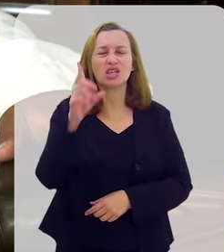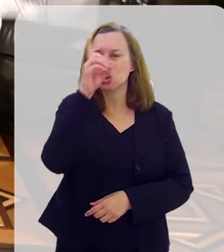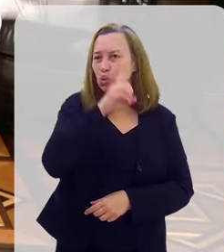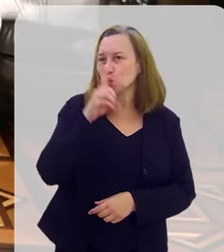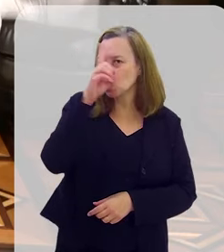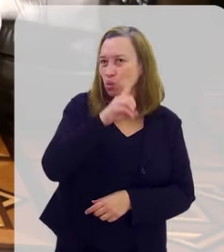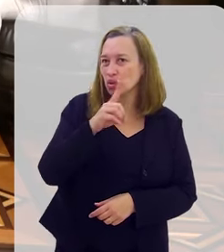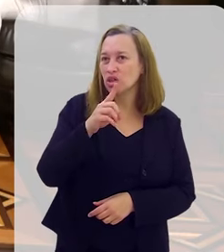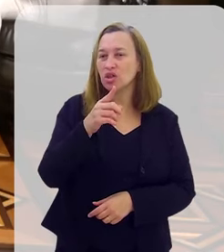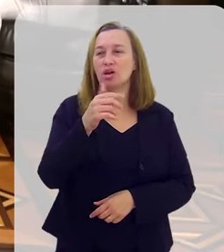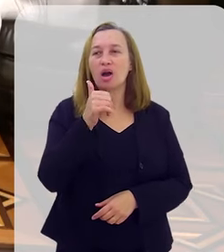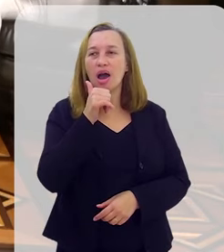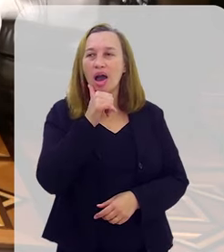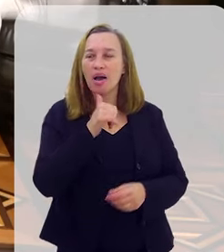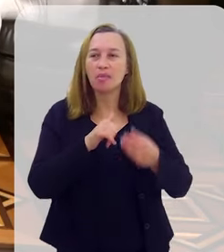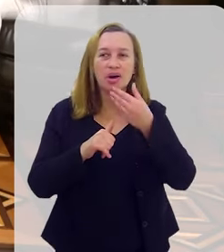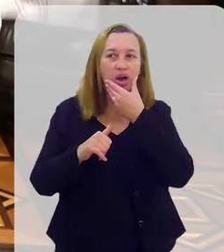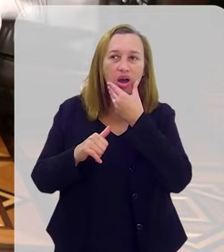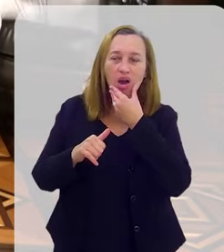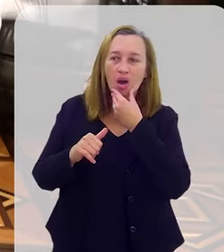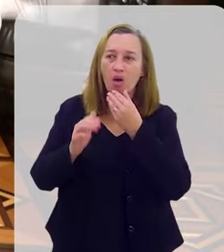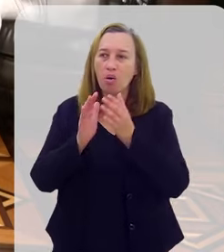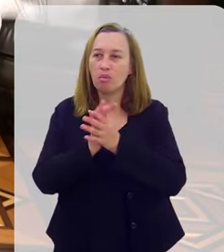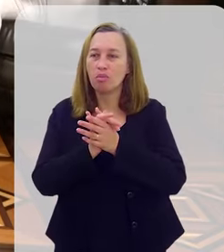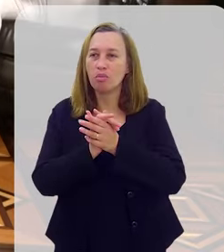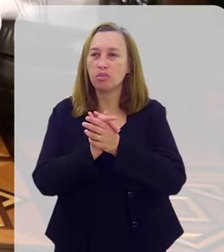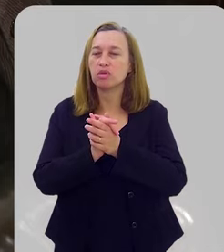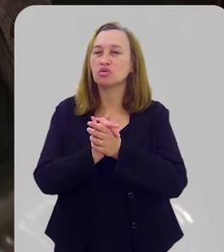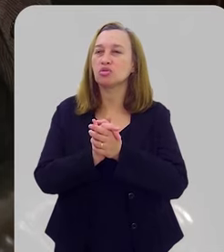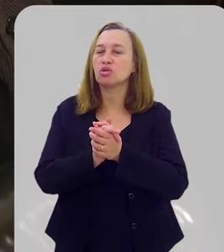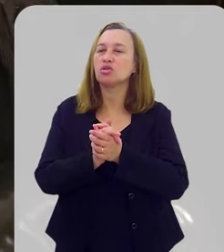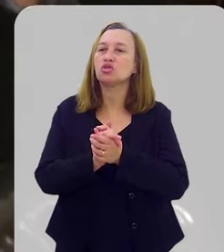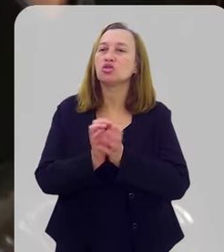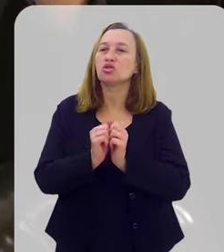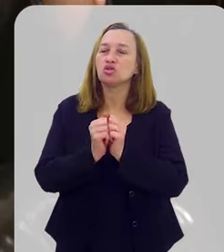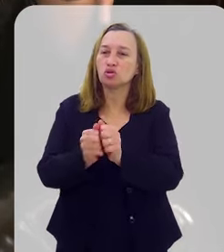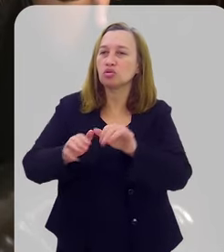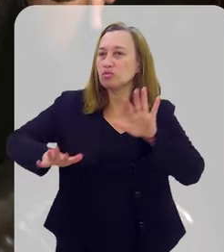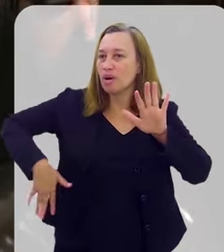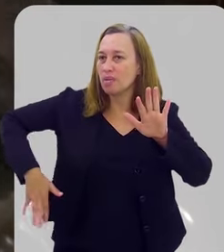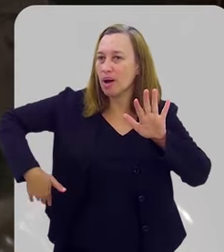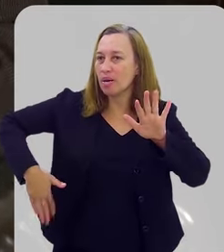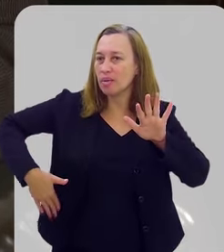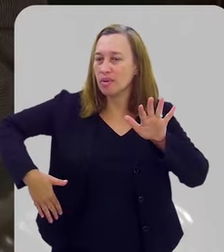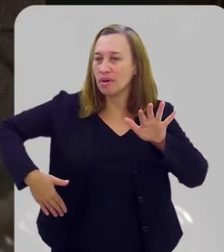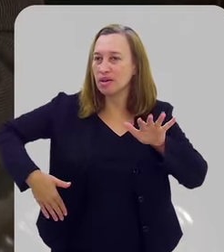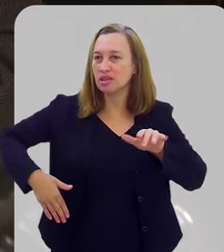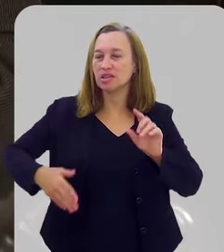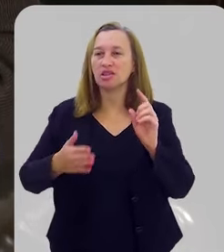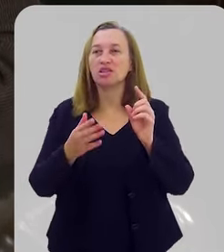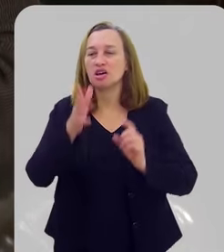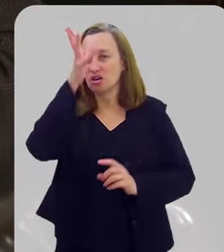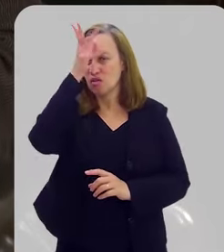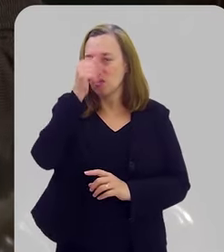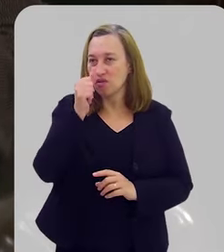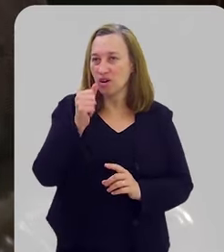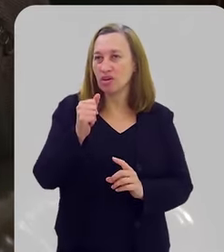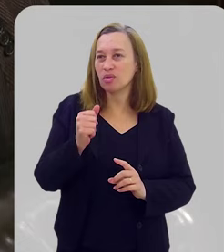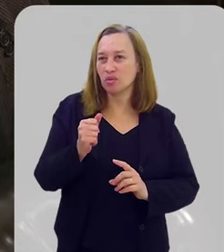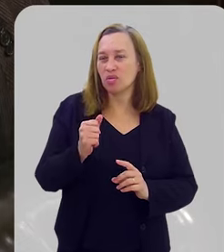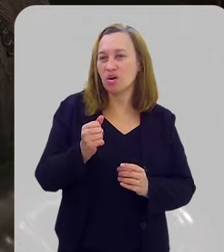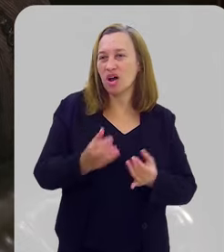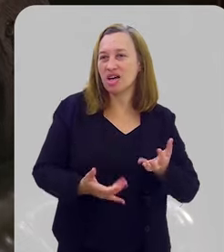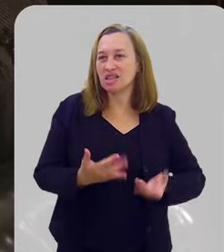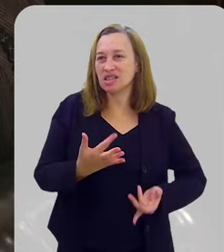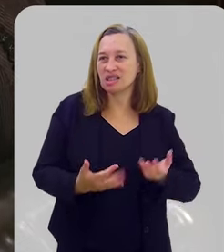naquele domingo em que a mãe e o pai falam, vamos todos para a praia. E aquele frango assado, e aquele sanduíche de sardinha.